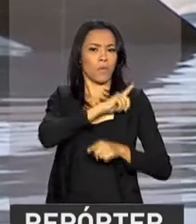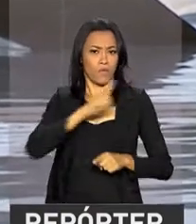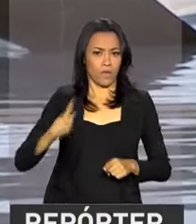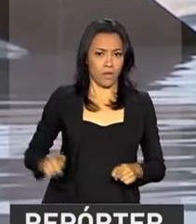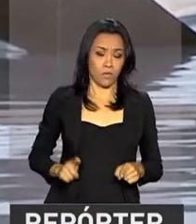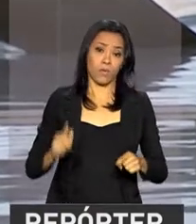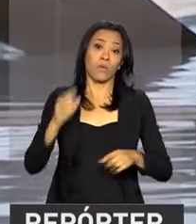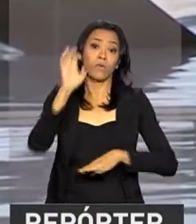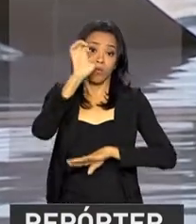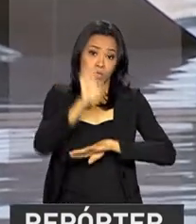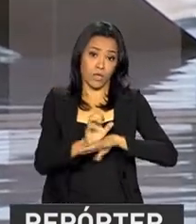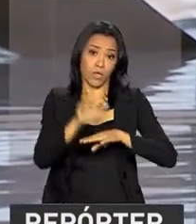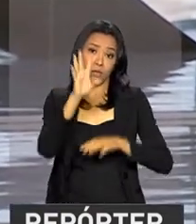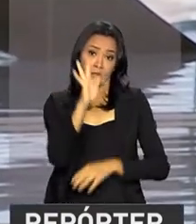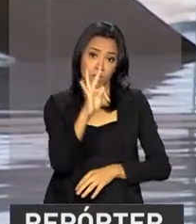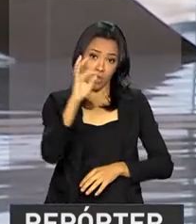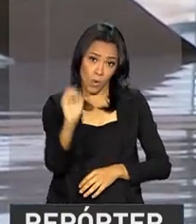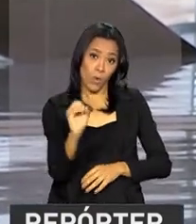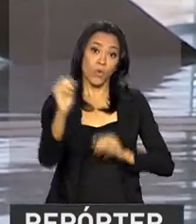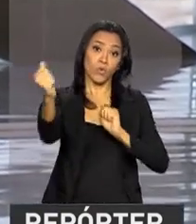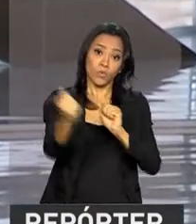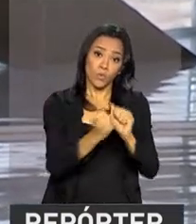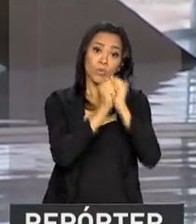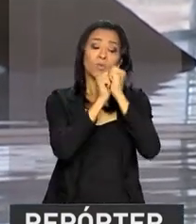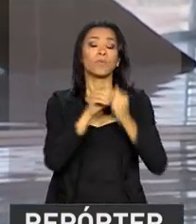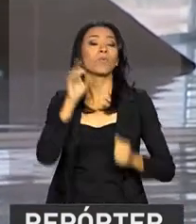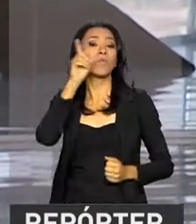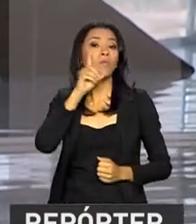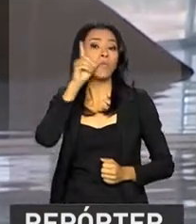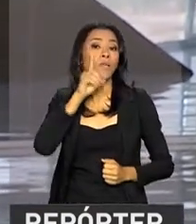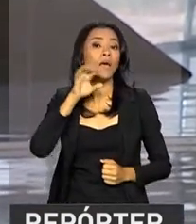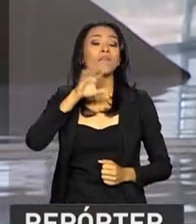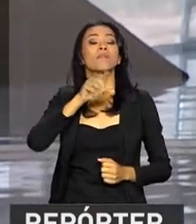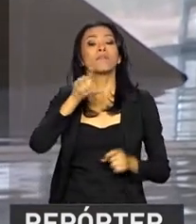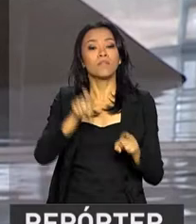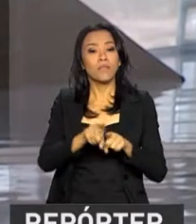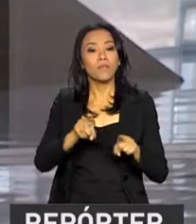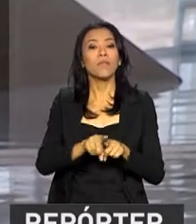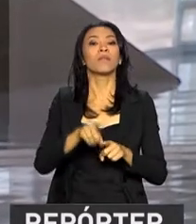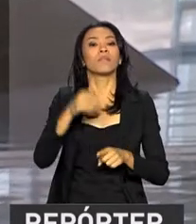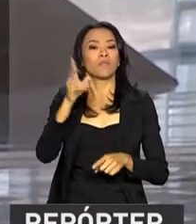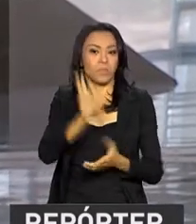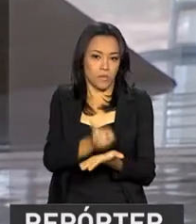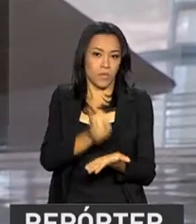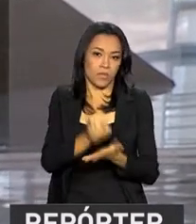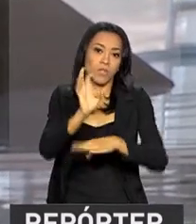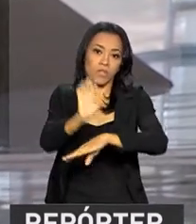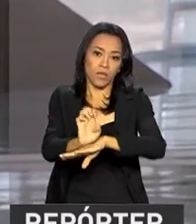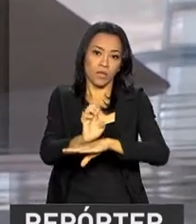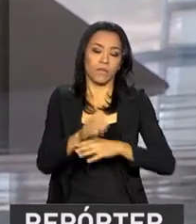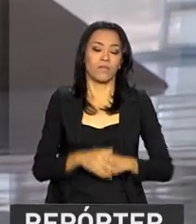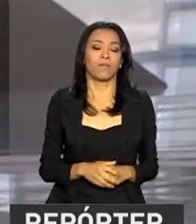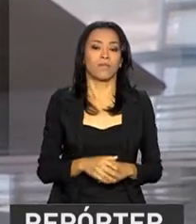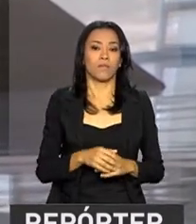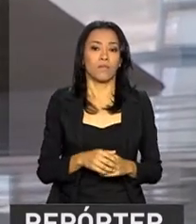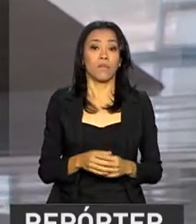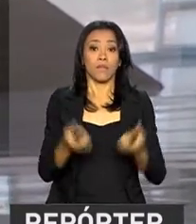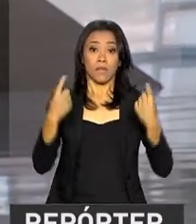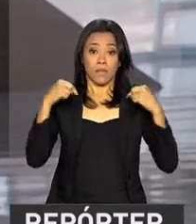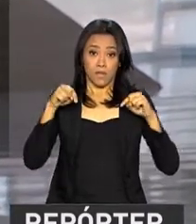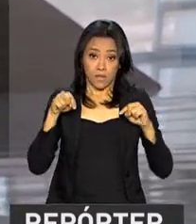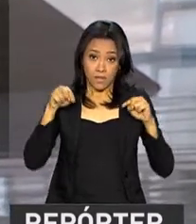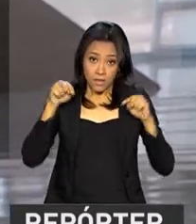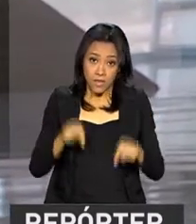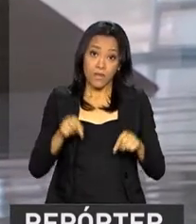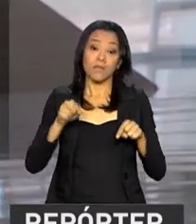juntamente com a deputada doce miranda também do tocantins bom e nesta quarta-feira